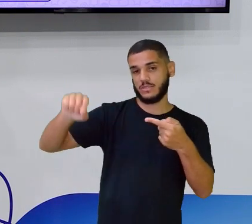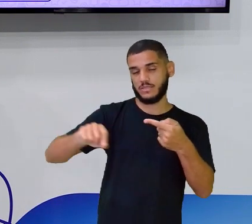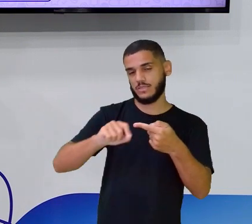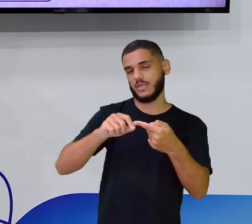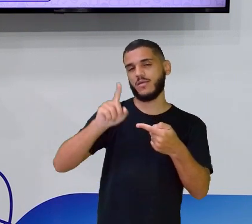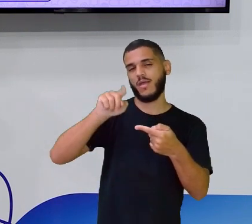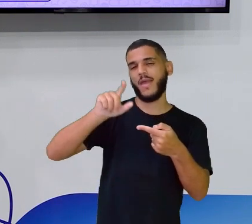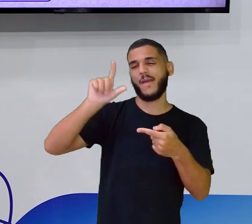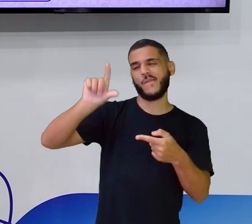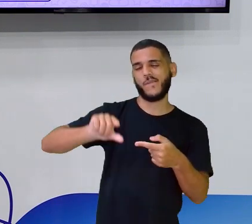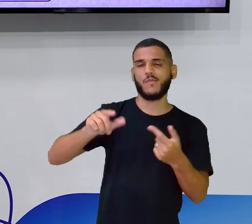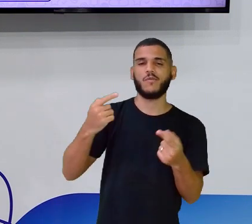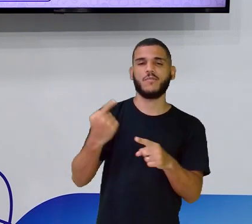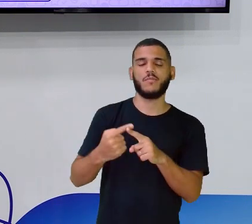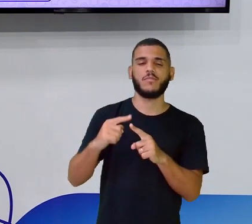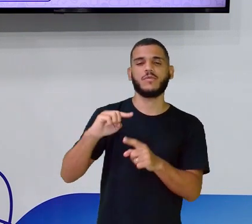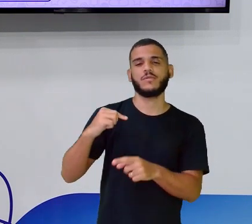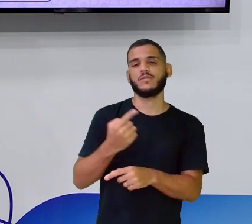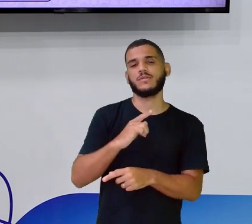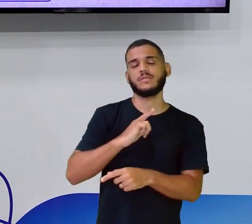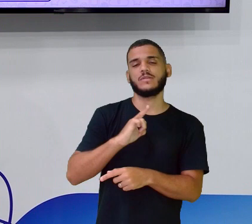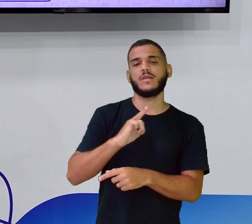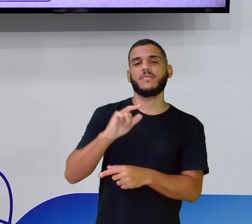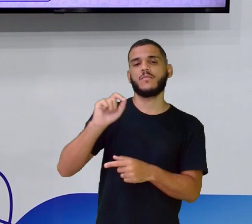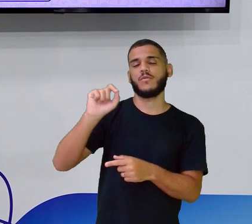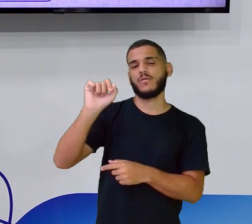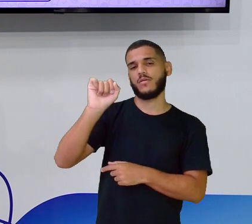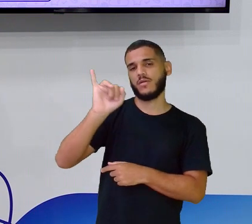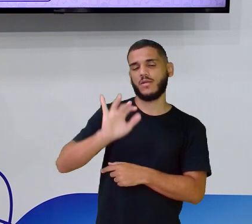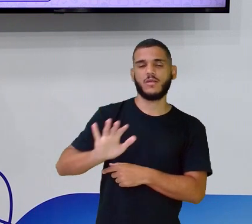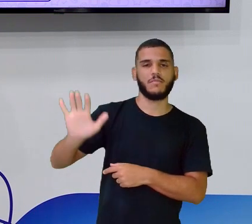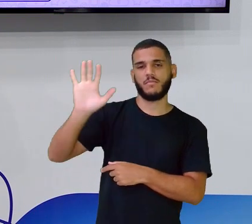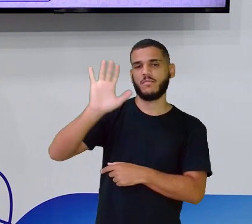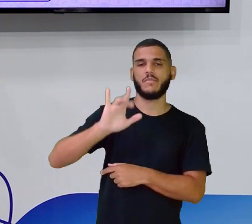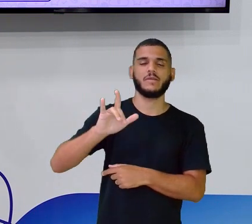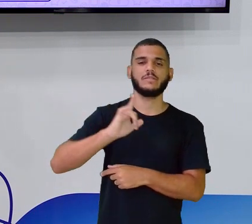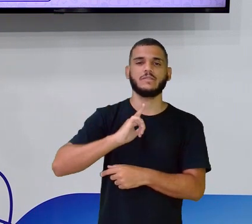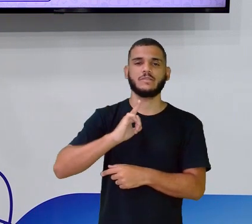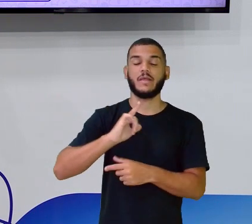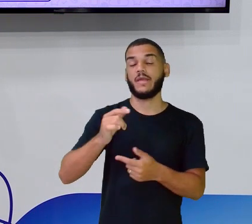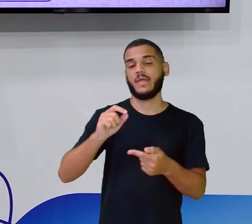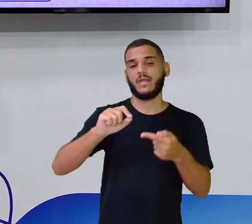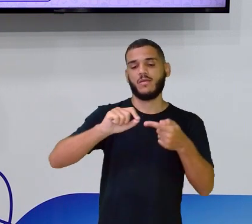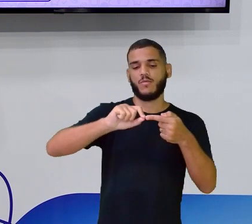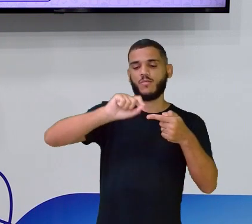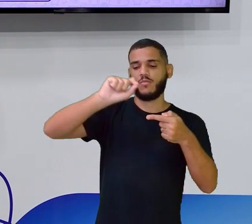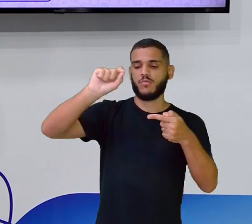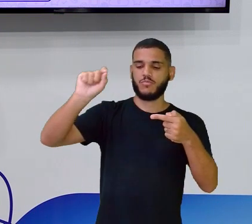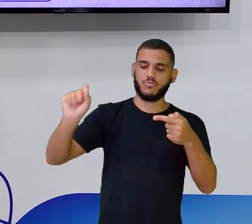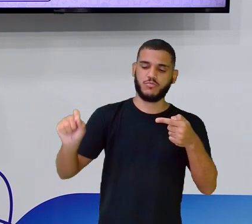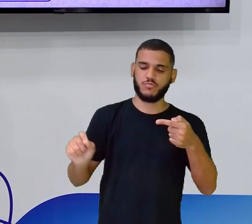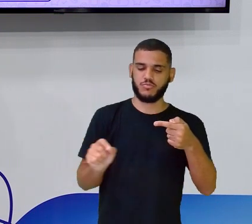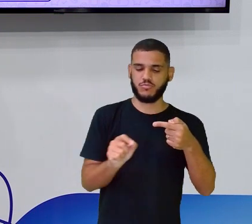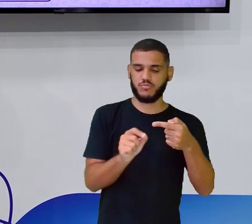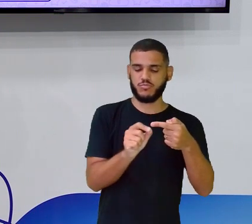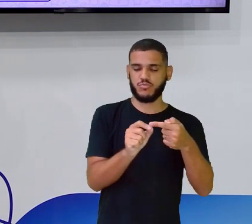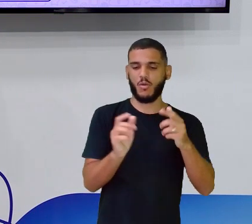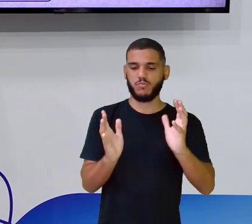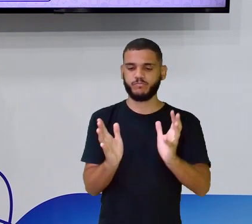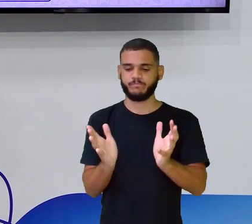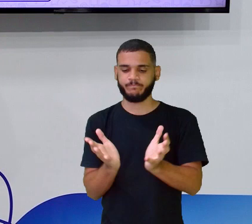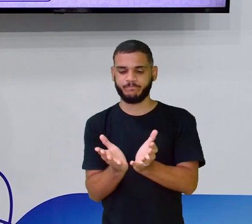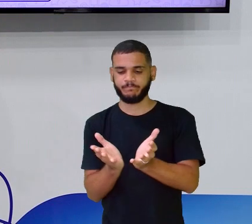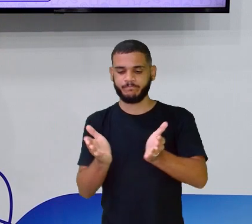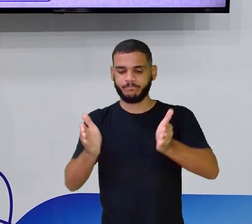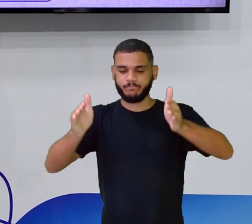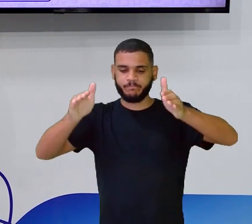tem uma figura, um corpo arredondado, por exemplo, ele tem as suas especificidades. Por